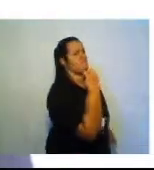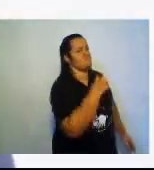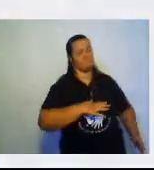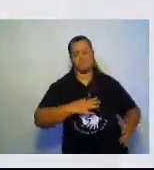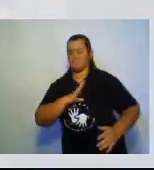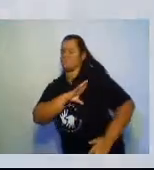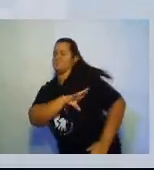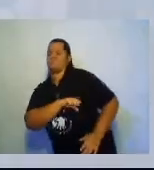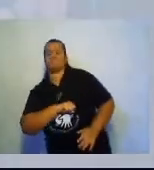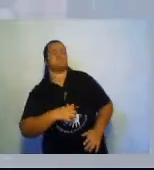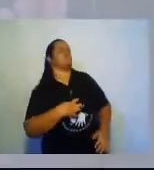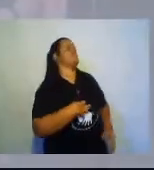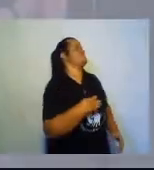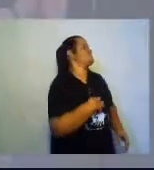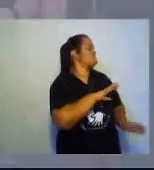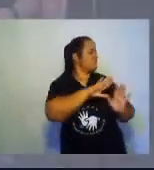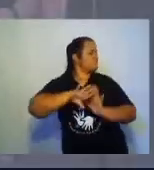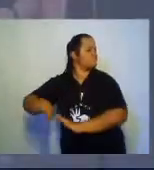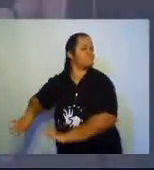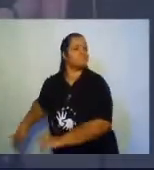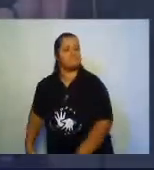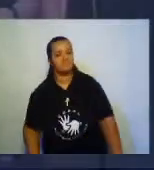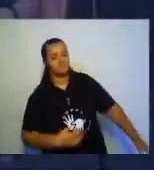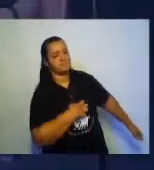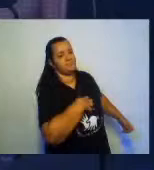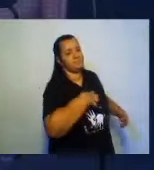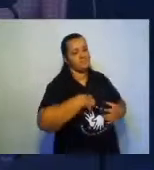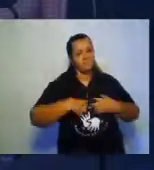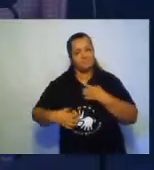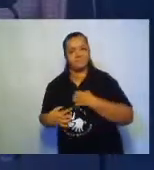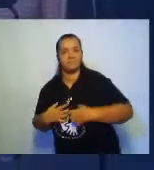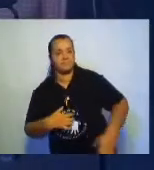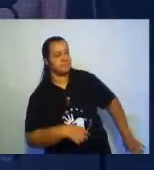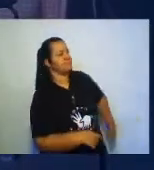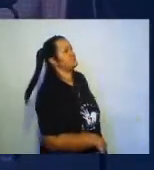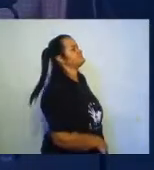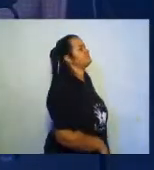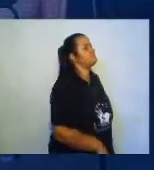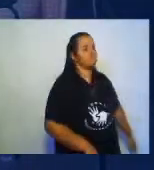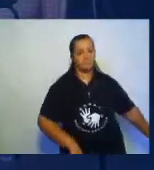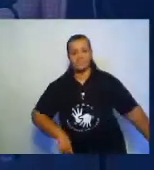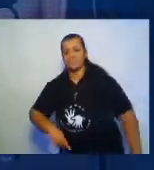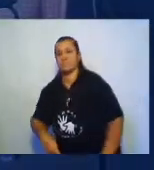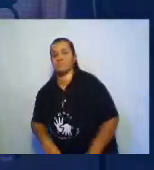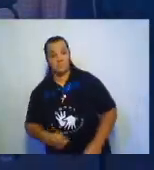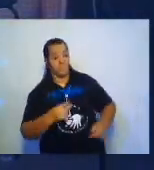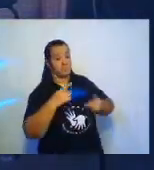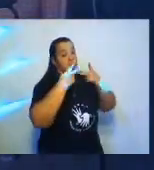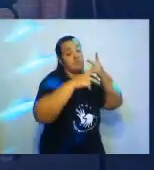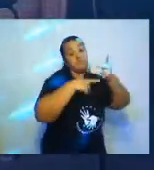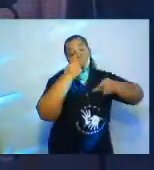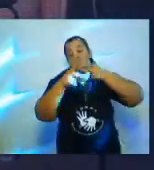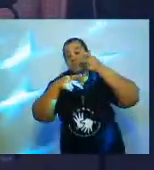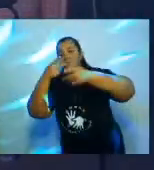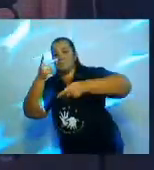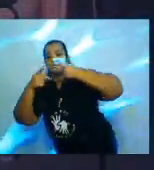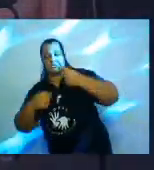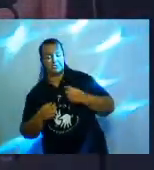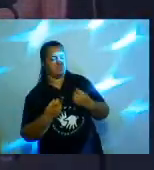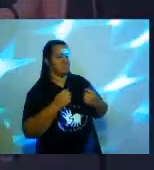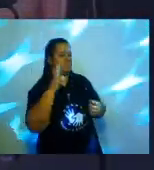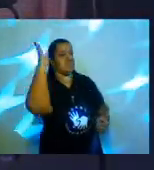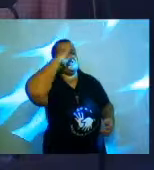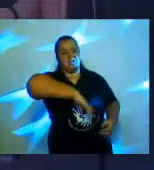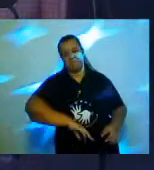amarrada não apaga sentimento, tá se mordendo por dentro, tá se mordendo por dentro. Tá espalhando por aí que